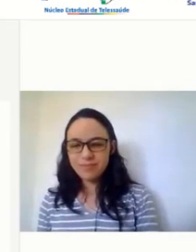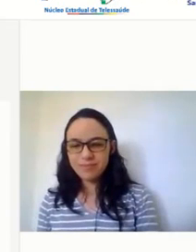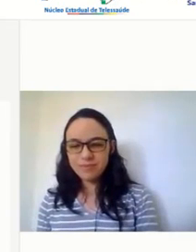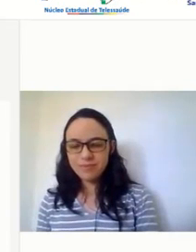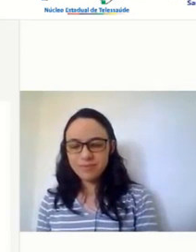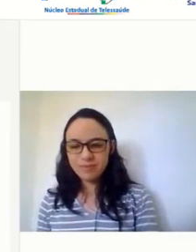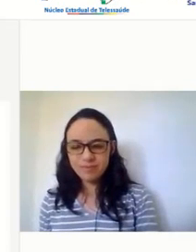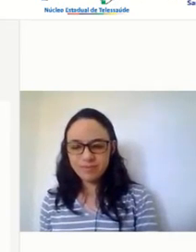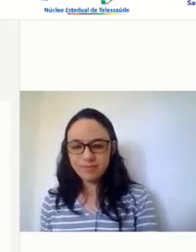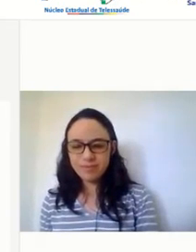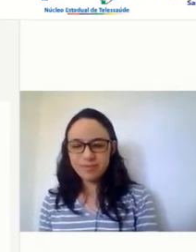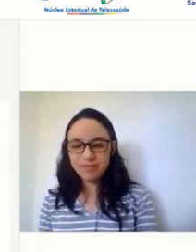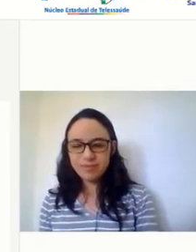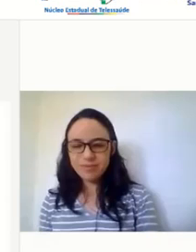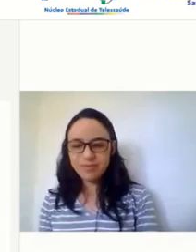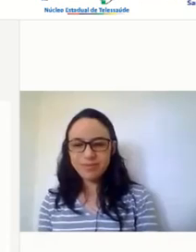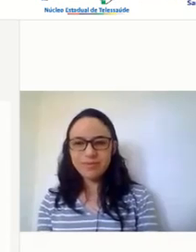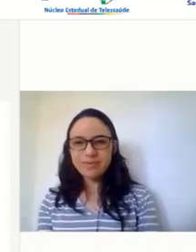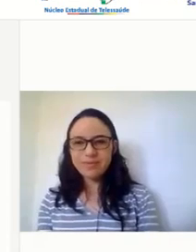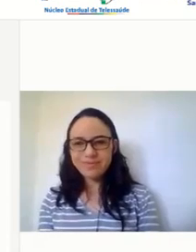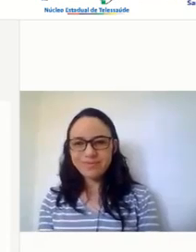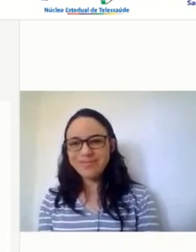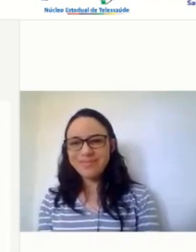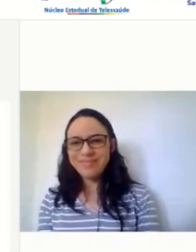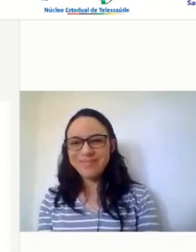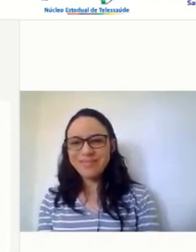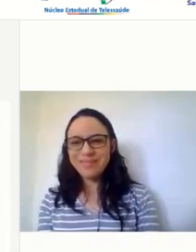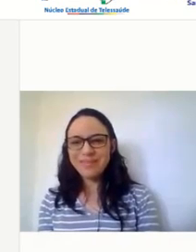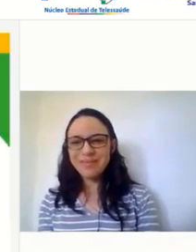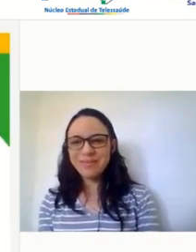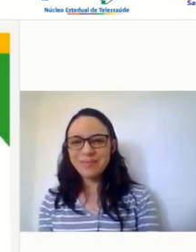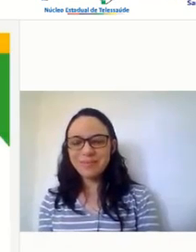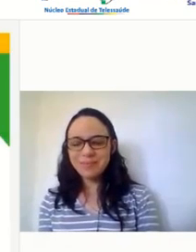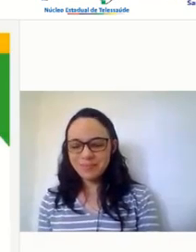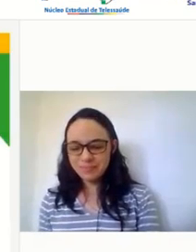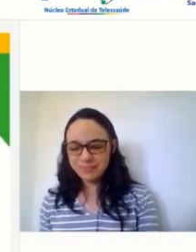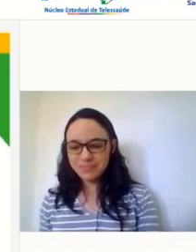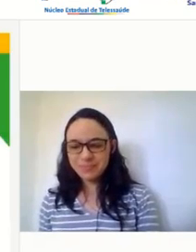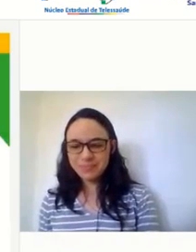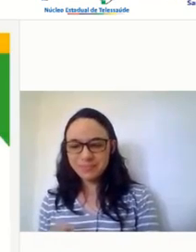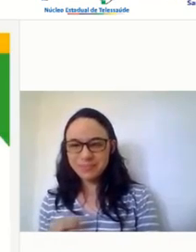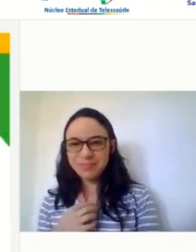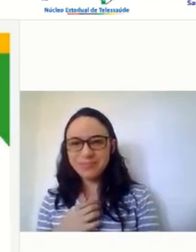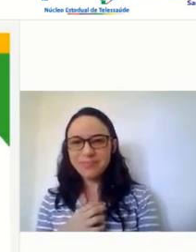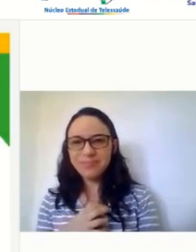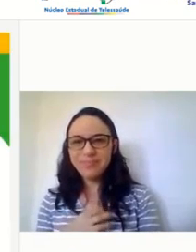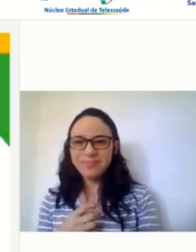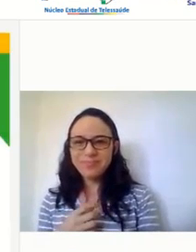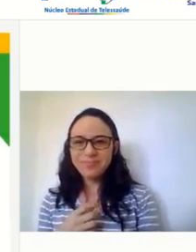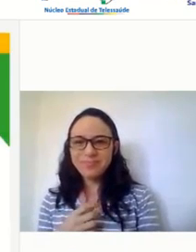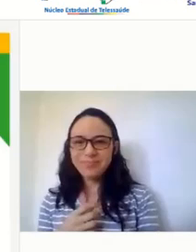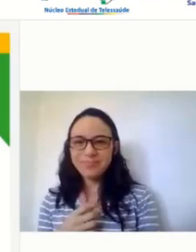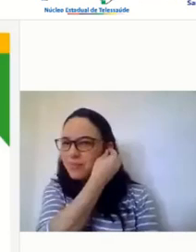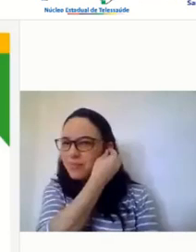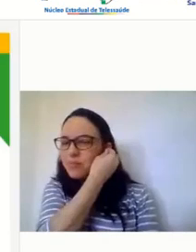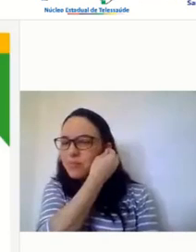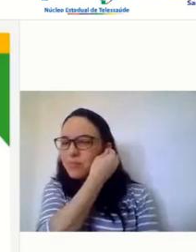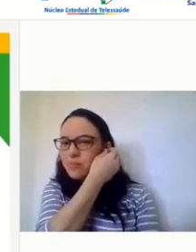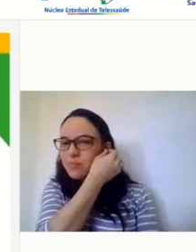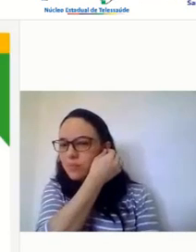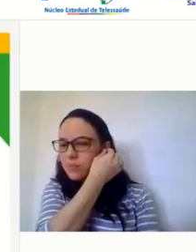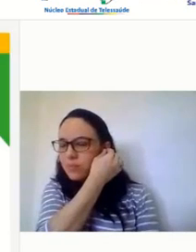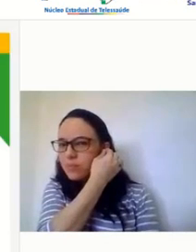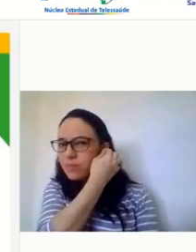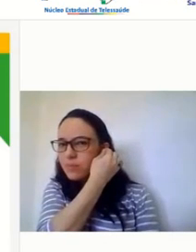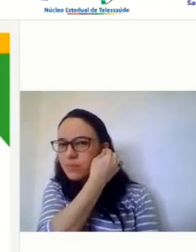só fiz amiga que vídeo porque esse muito trilhos também sobre alguém façam da paramentação